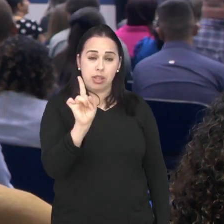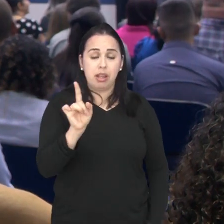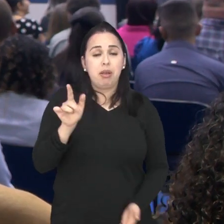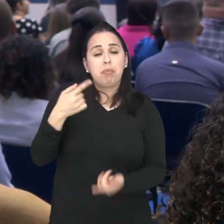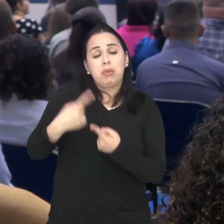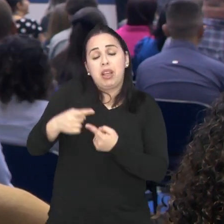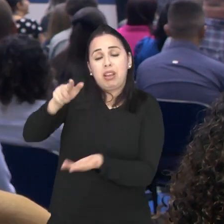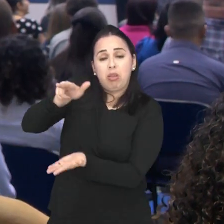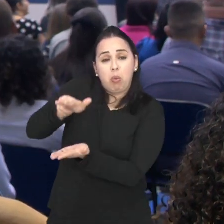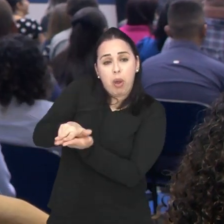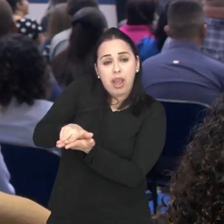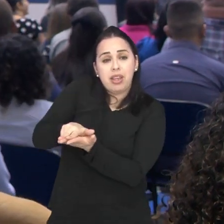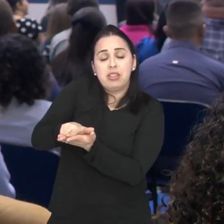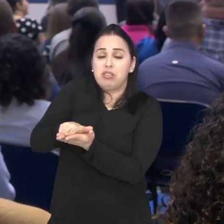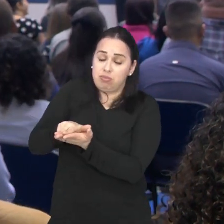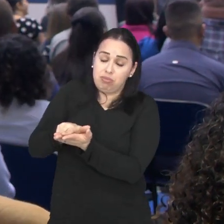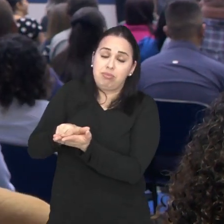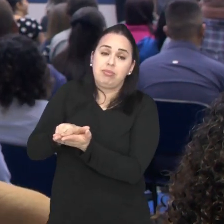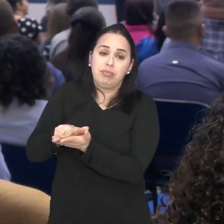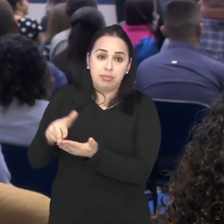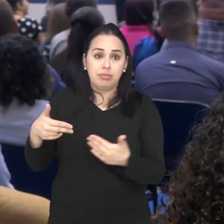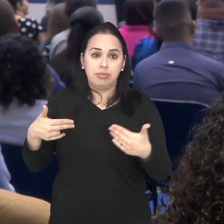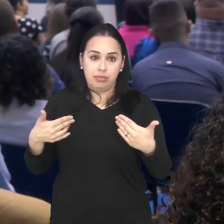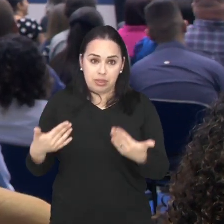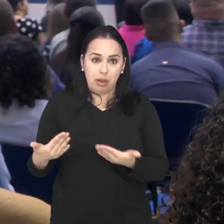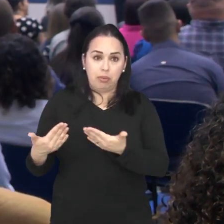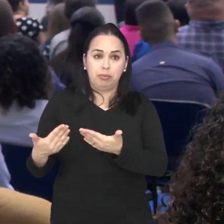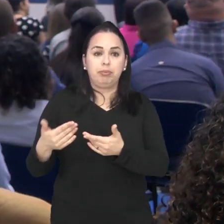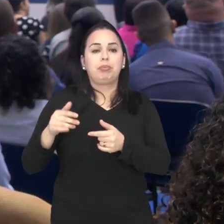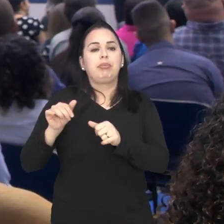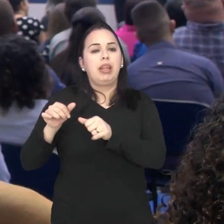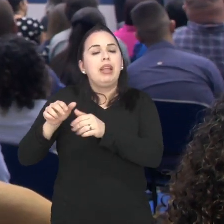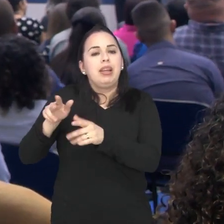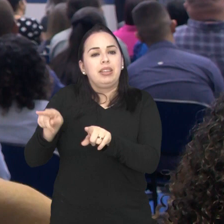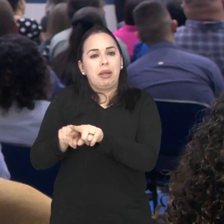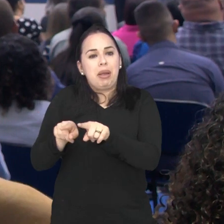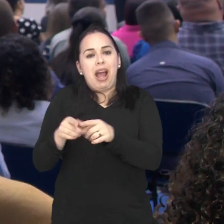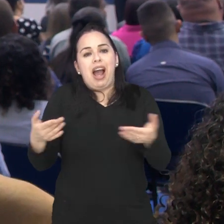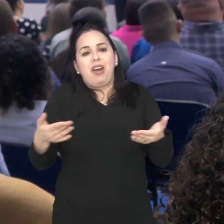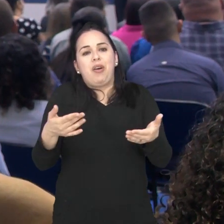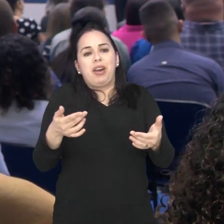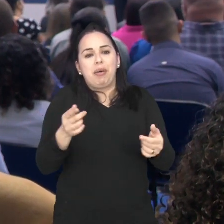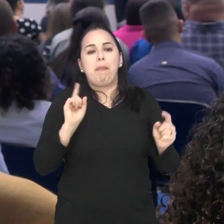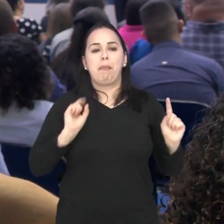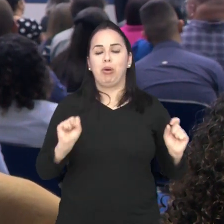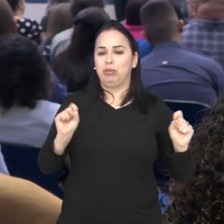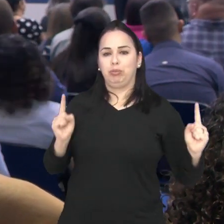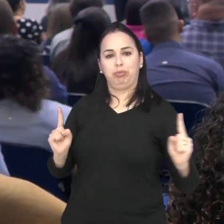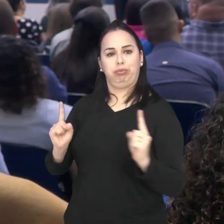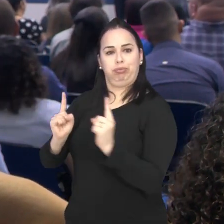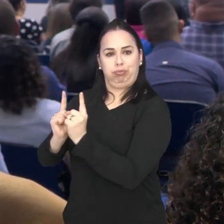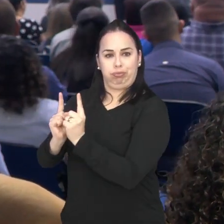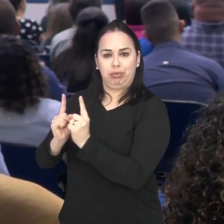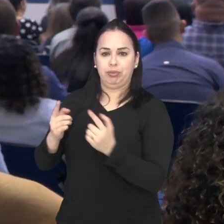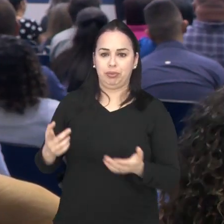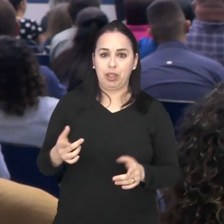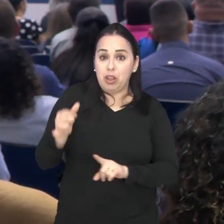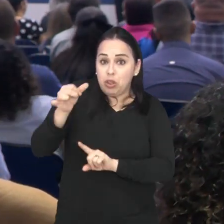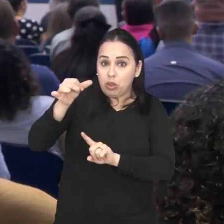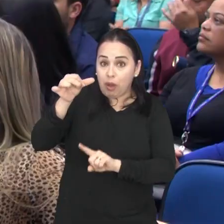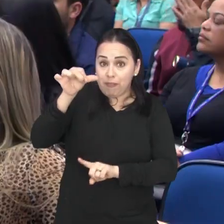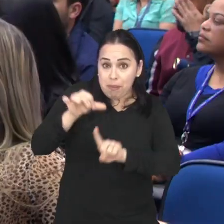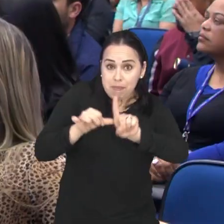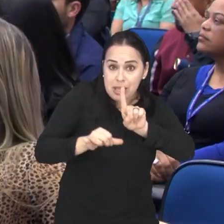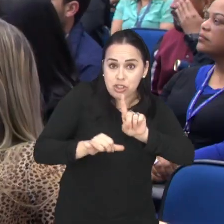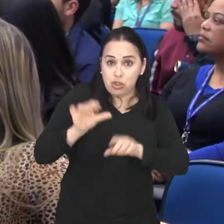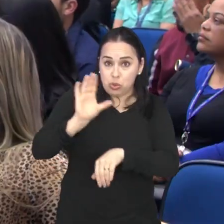dificuldade por serem acamados, serem domiciliados. Então, agora a gente tem a possibilidade de fazer esse primeiro